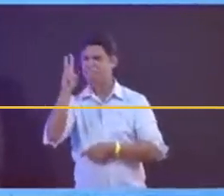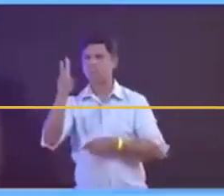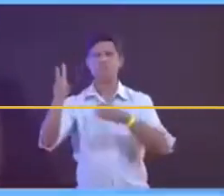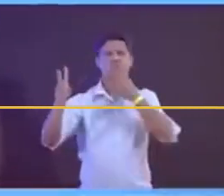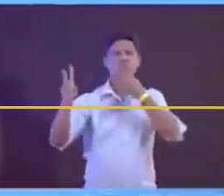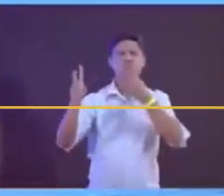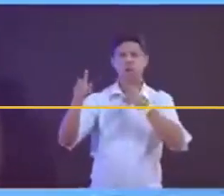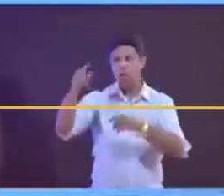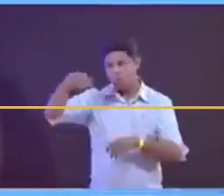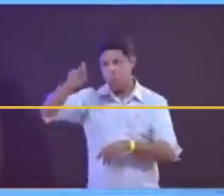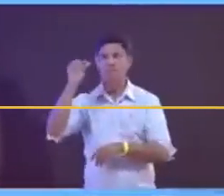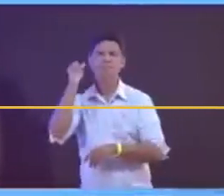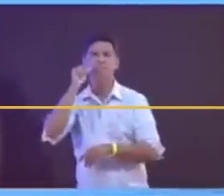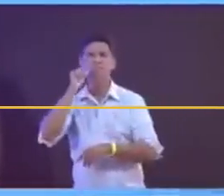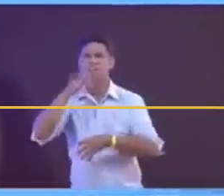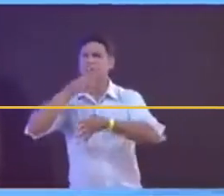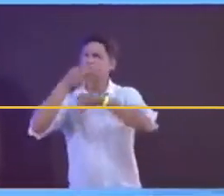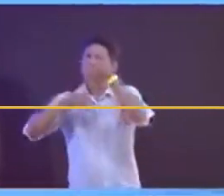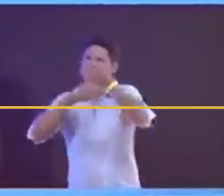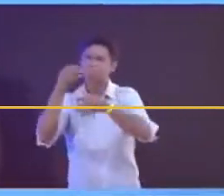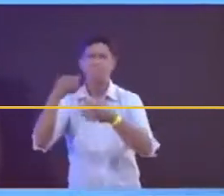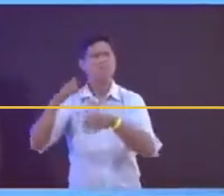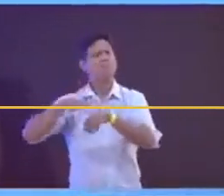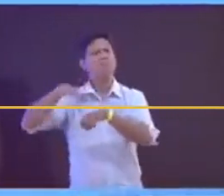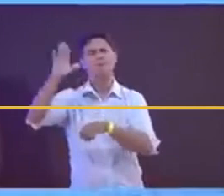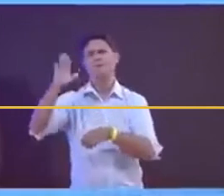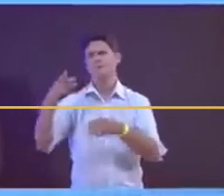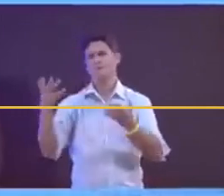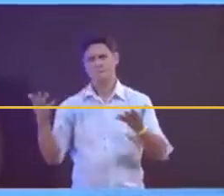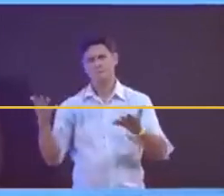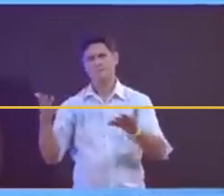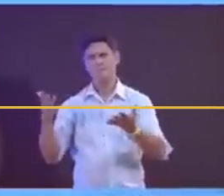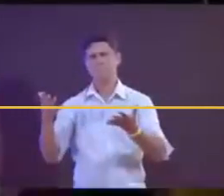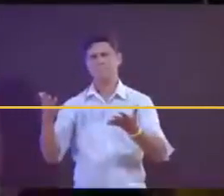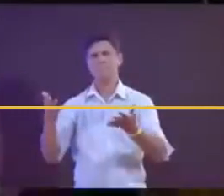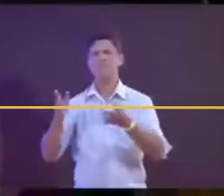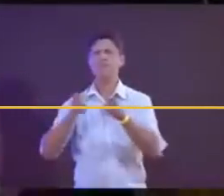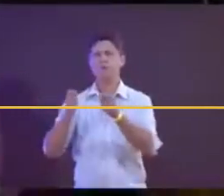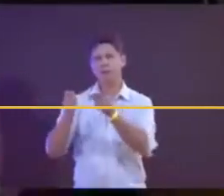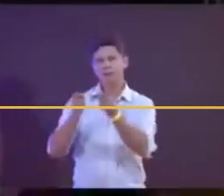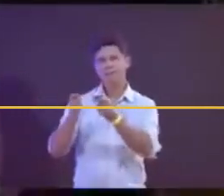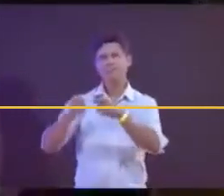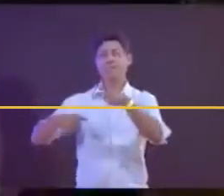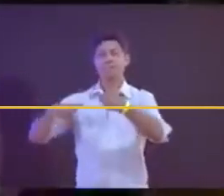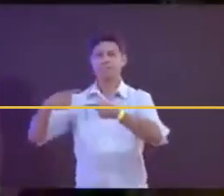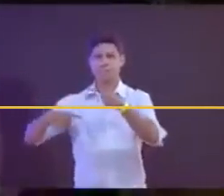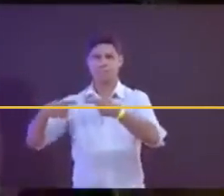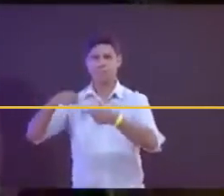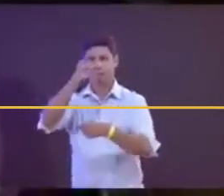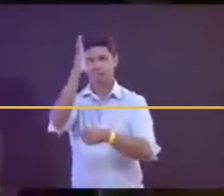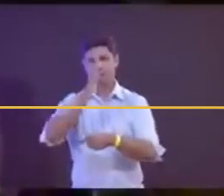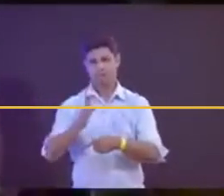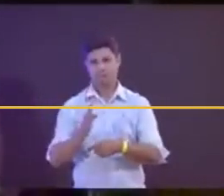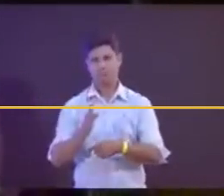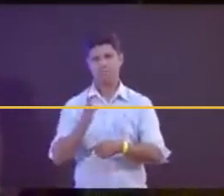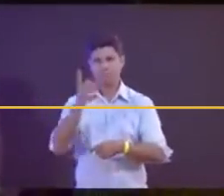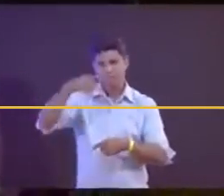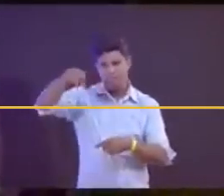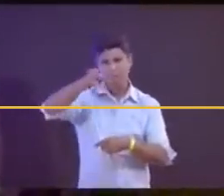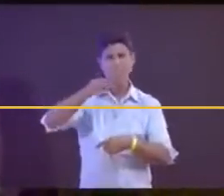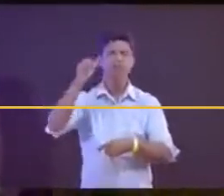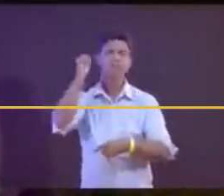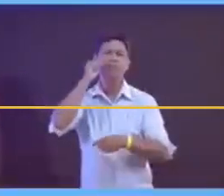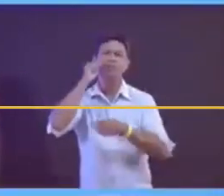argumentos. Tem mais meios para fazer mudar a política do Brasil. Então vocês são